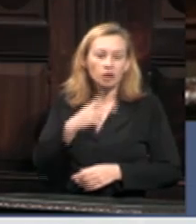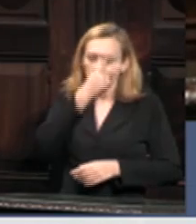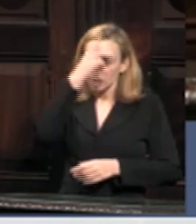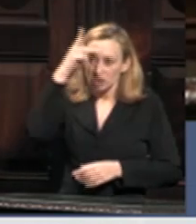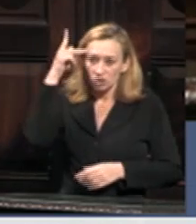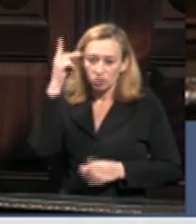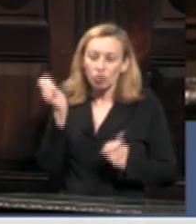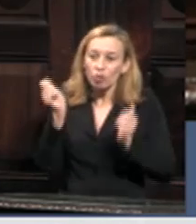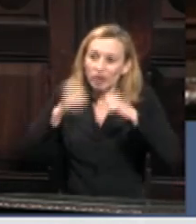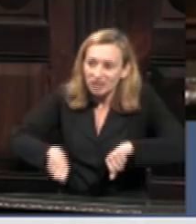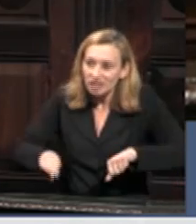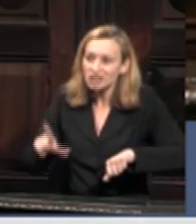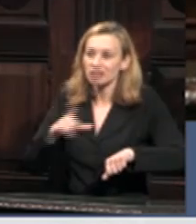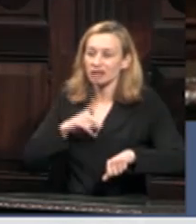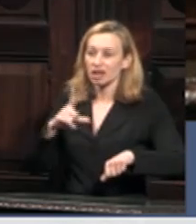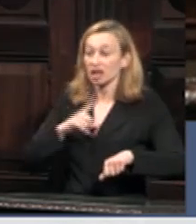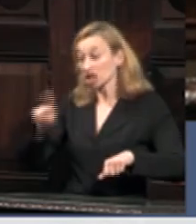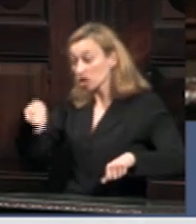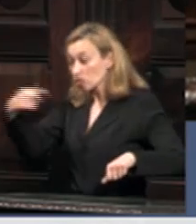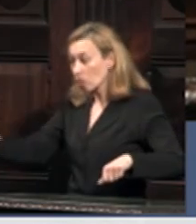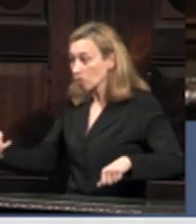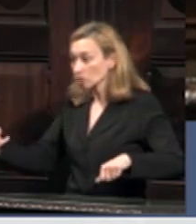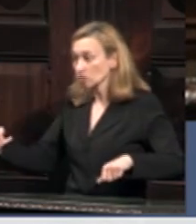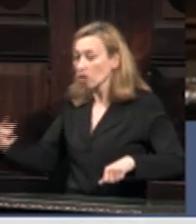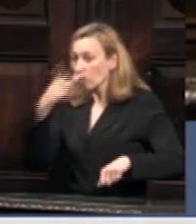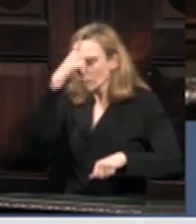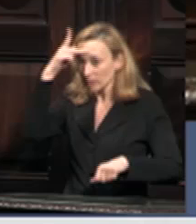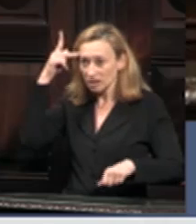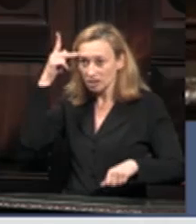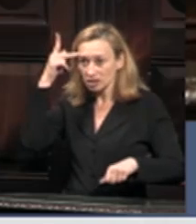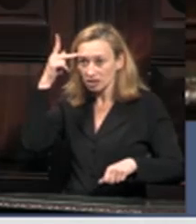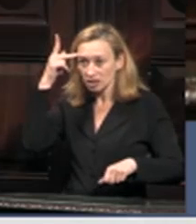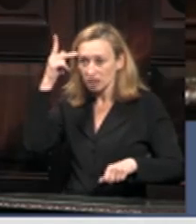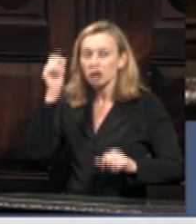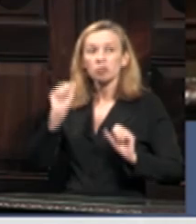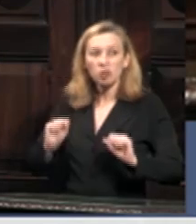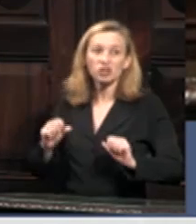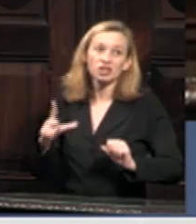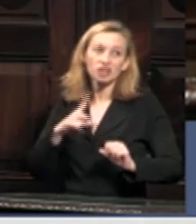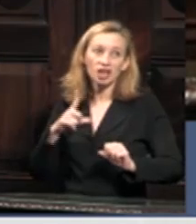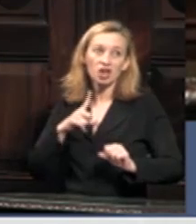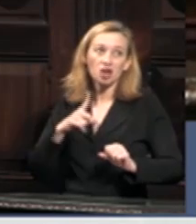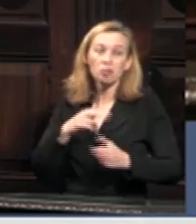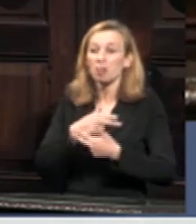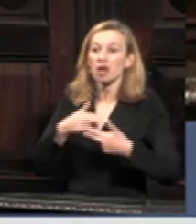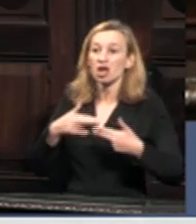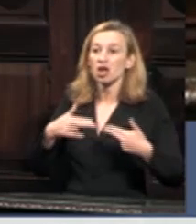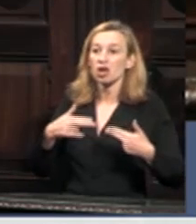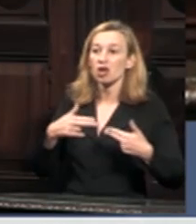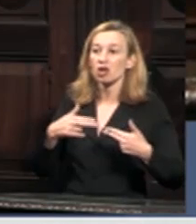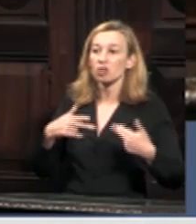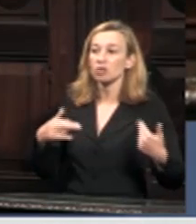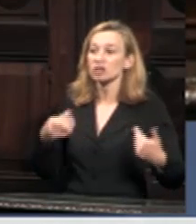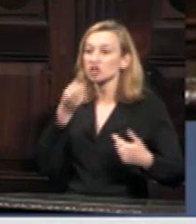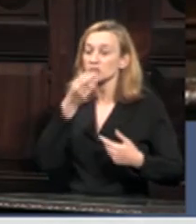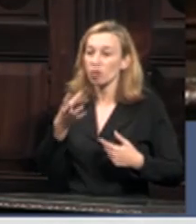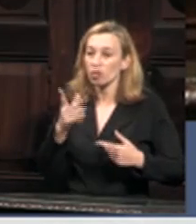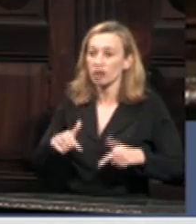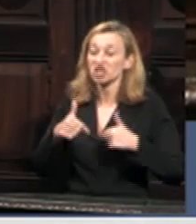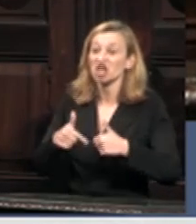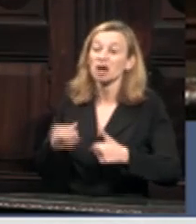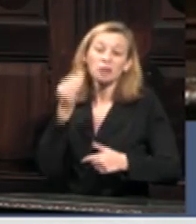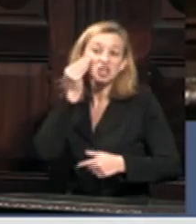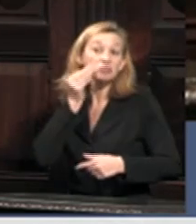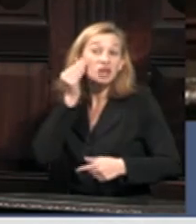capacitado, e nós temos, do outro, uma pessoa que pode ter as melhores intenções, mas não tem nenhuma